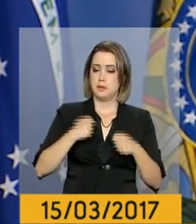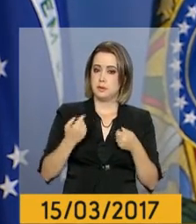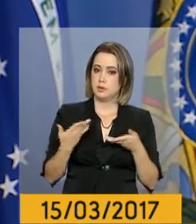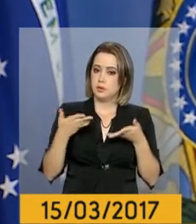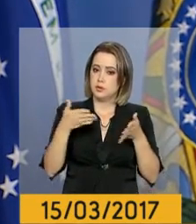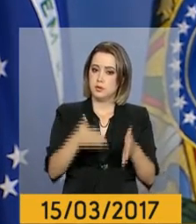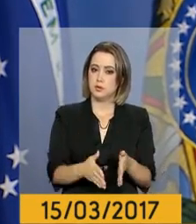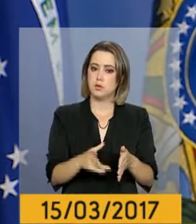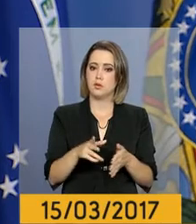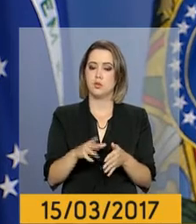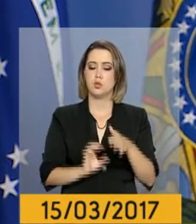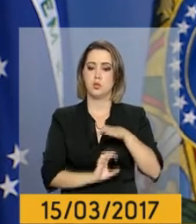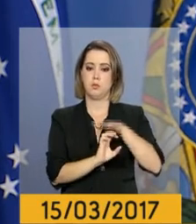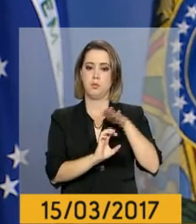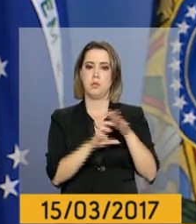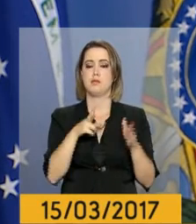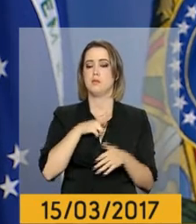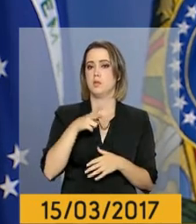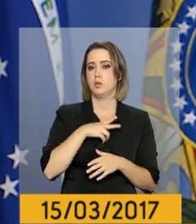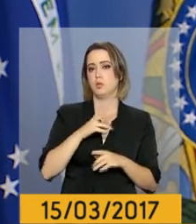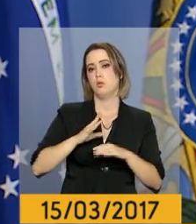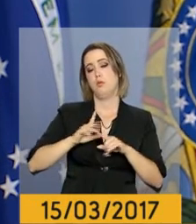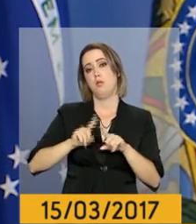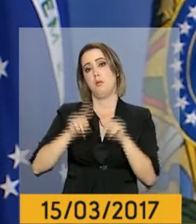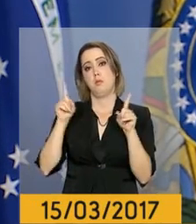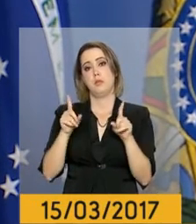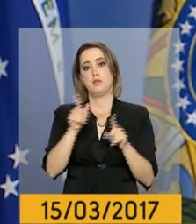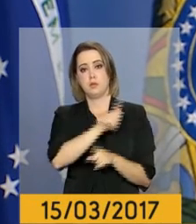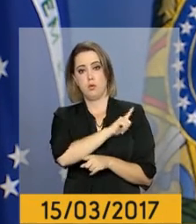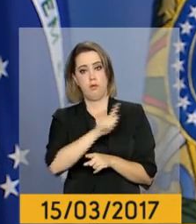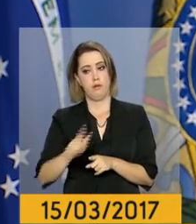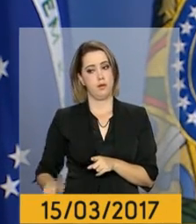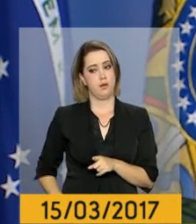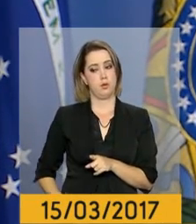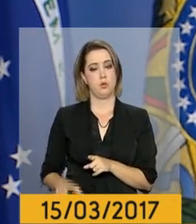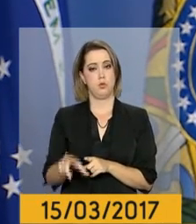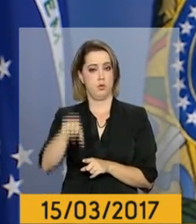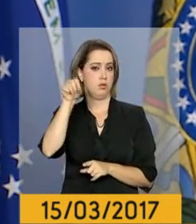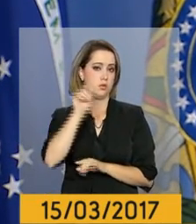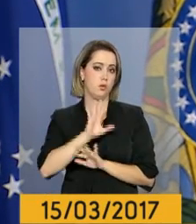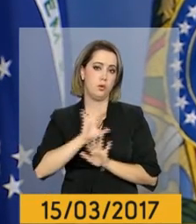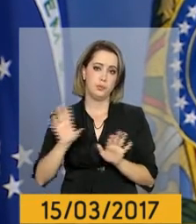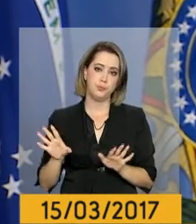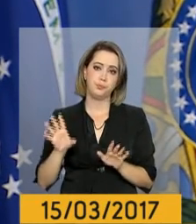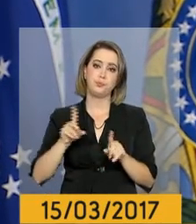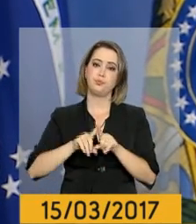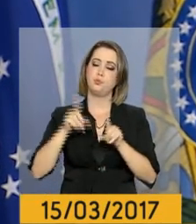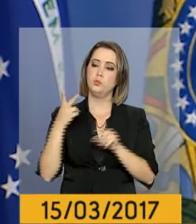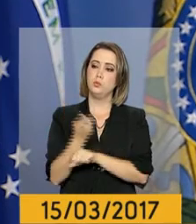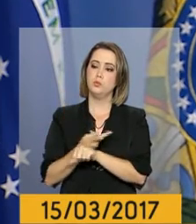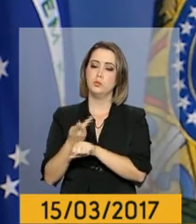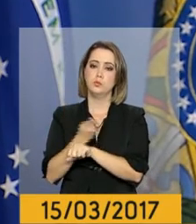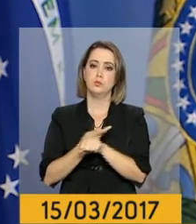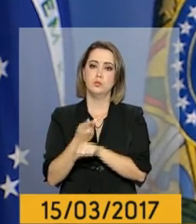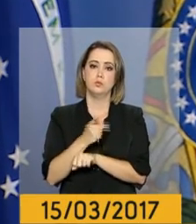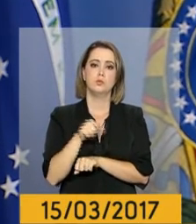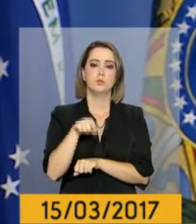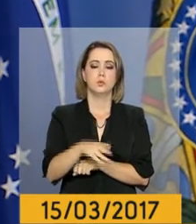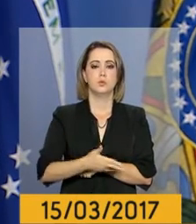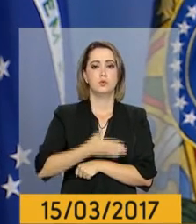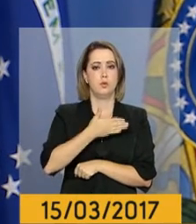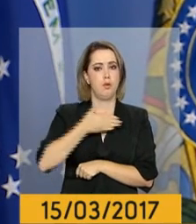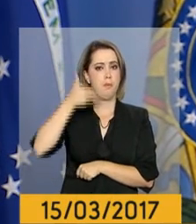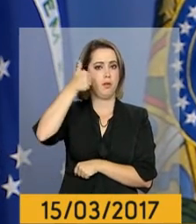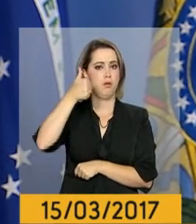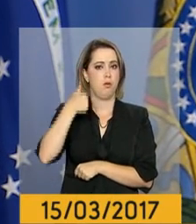da iniciativa privada quem seja na lista o governador que vai determinar mas o que se busca é melhorar